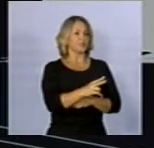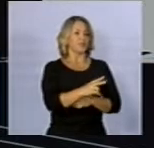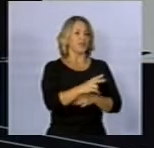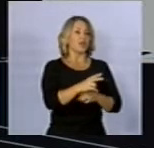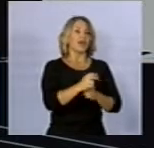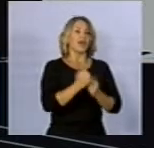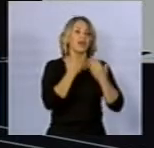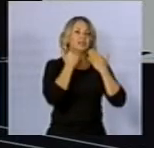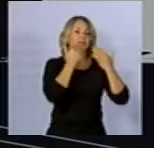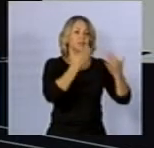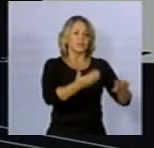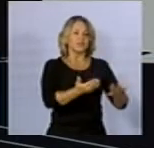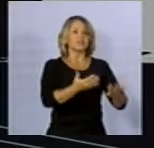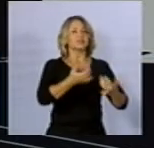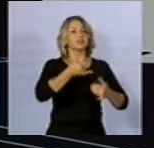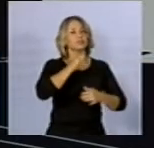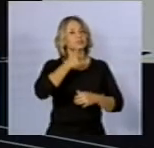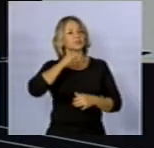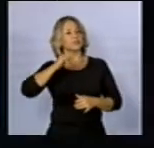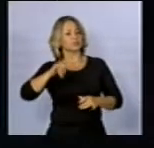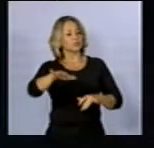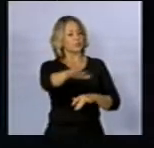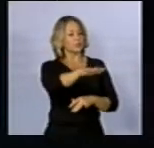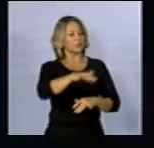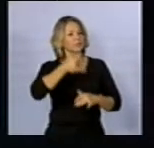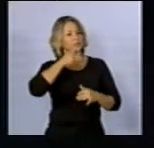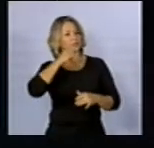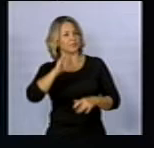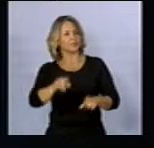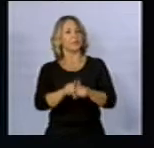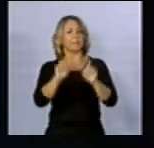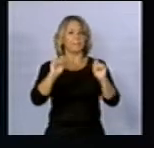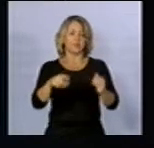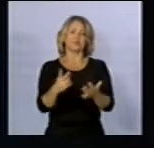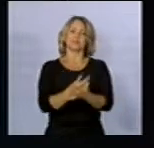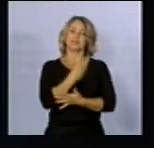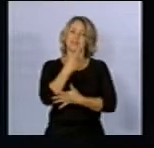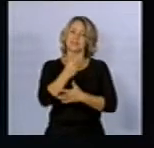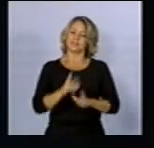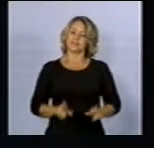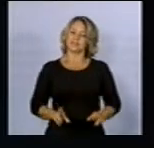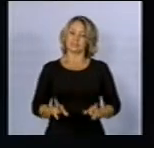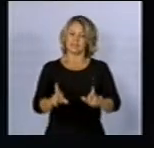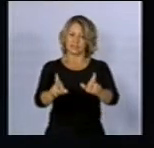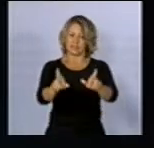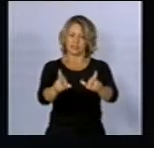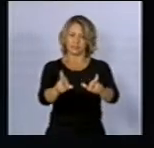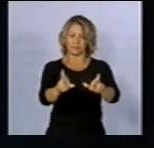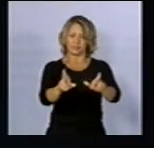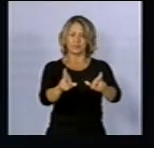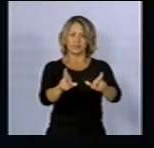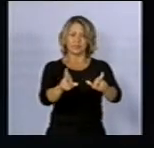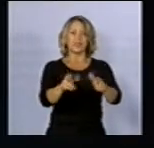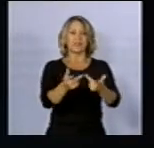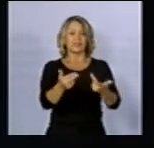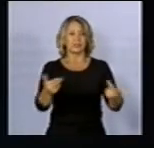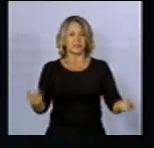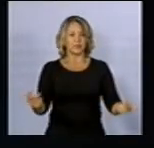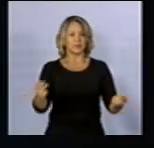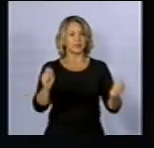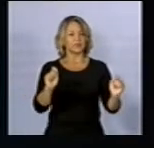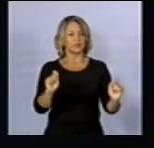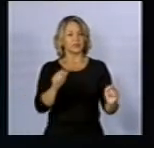como um possível agente cancerígeno. Ela se torna, então, algo